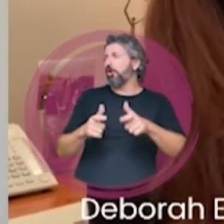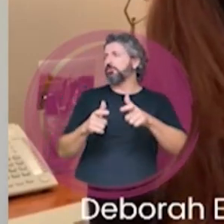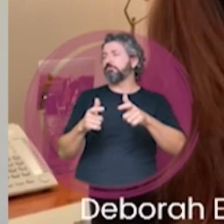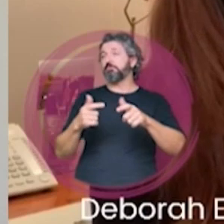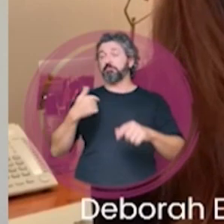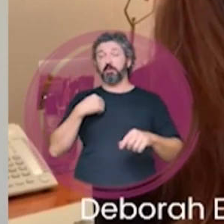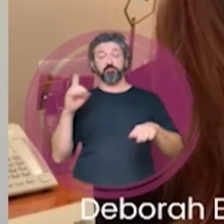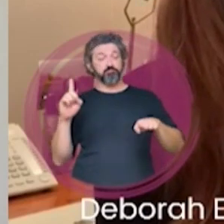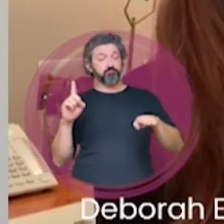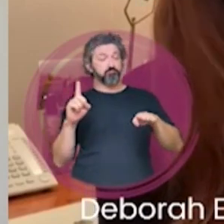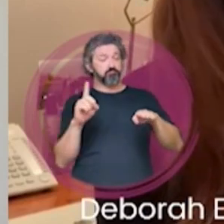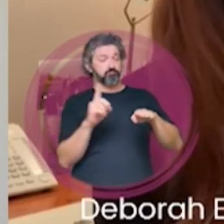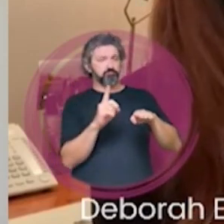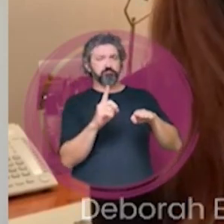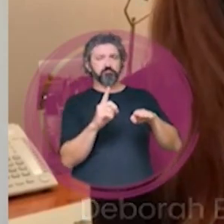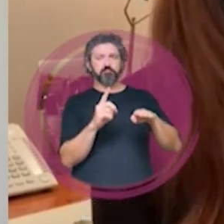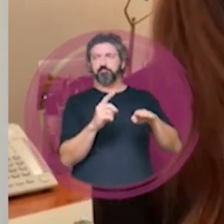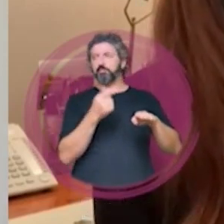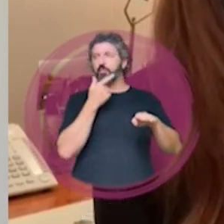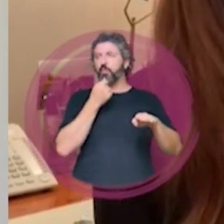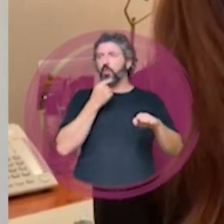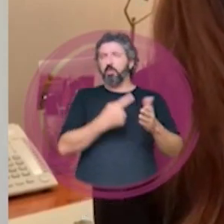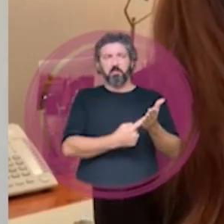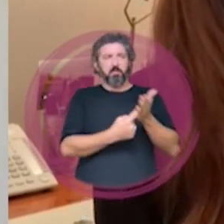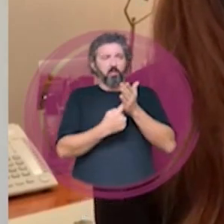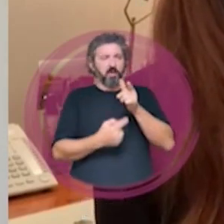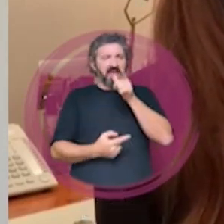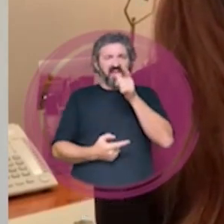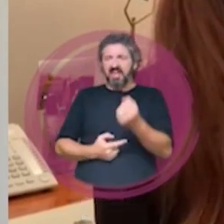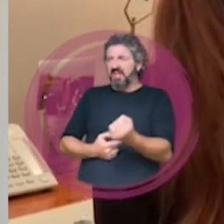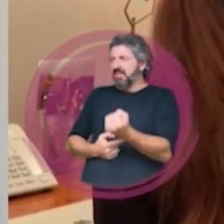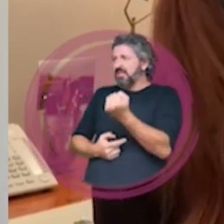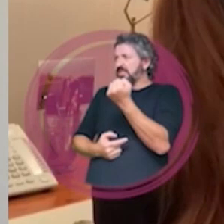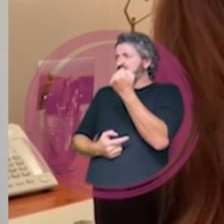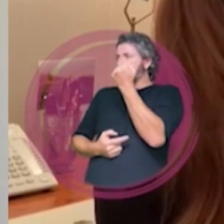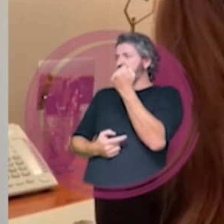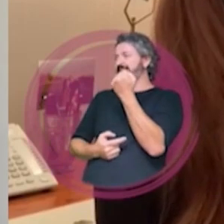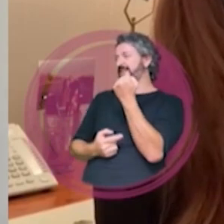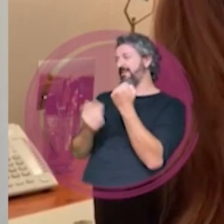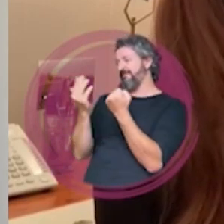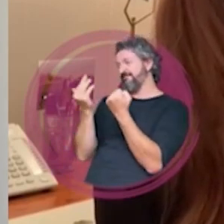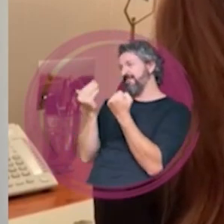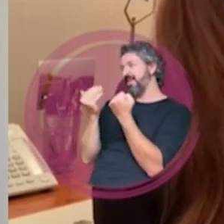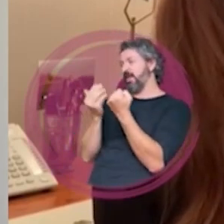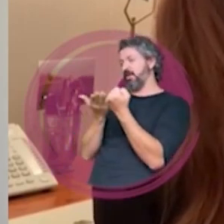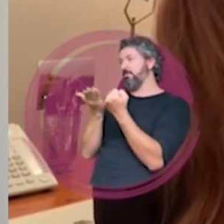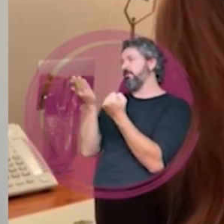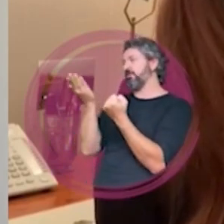fica essa rua?" Quando eu me aproximei da janela, o cara me mostrou o pênis dele que estava ereto e